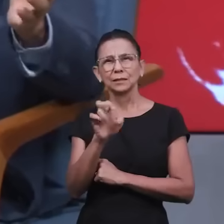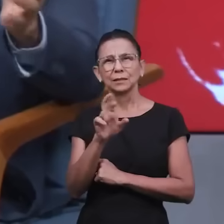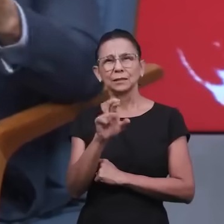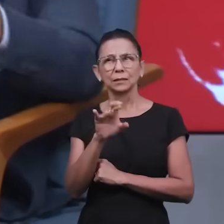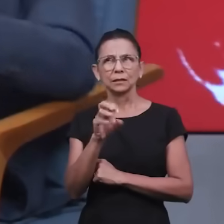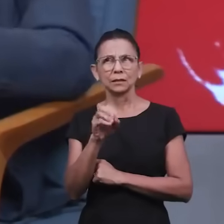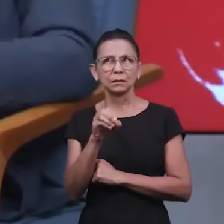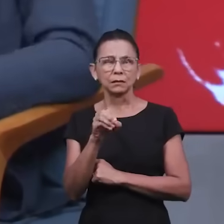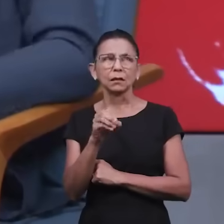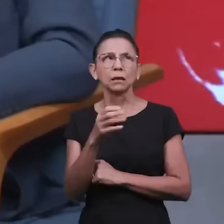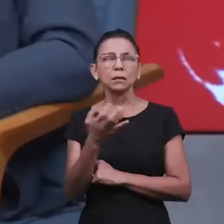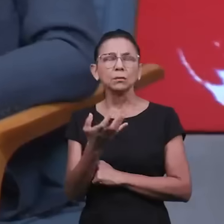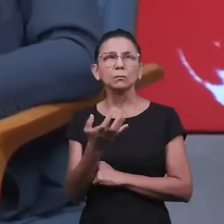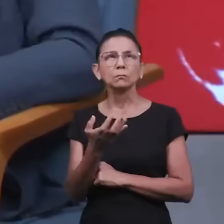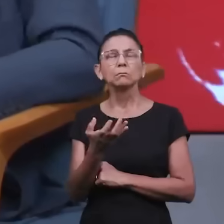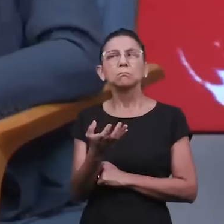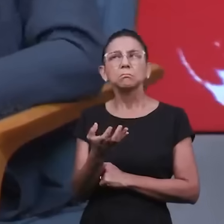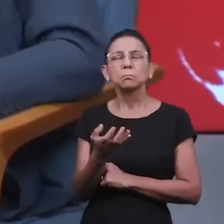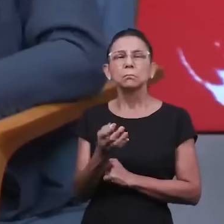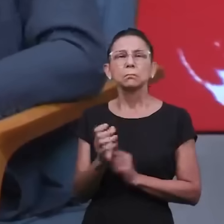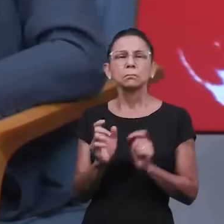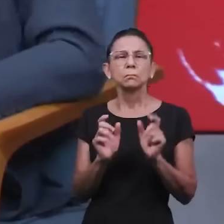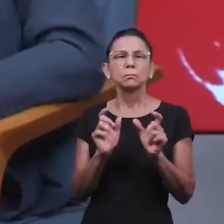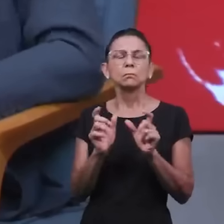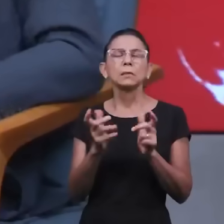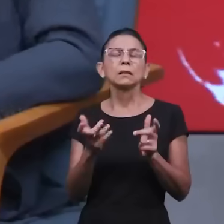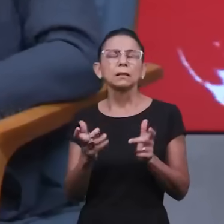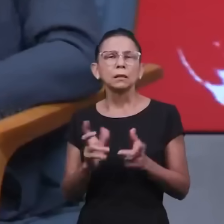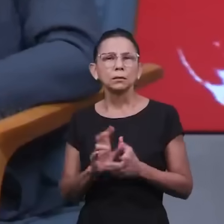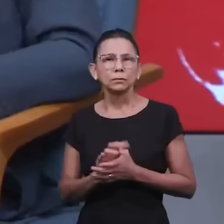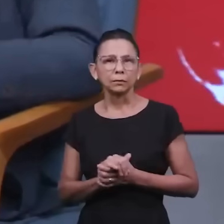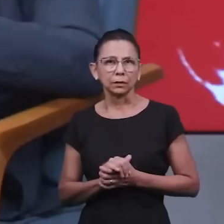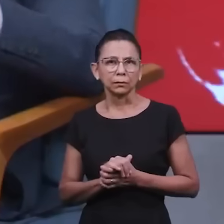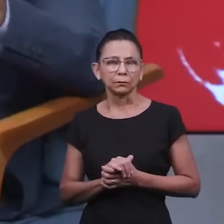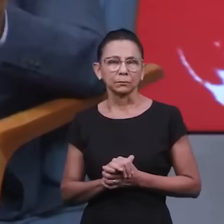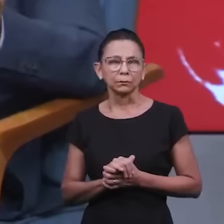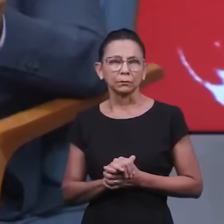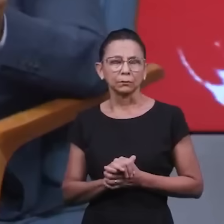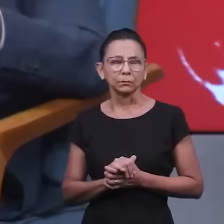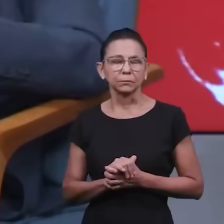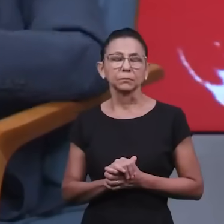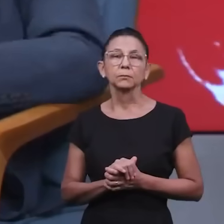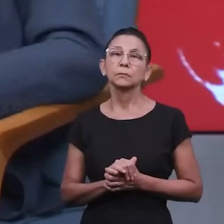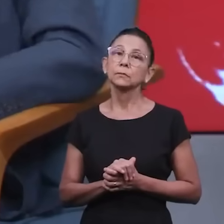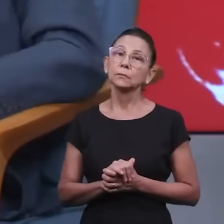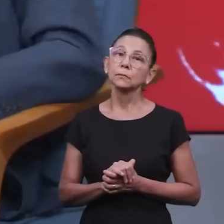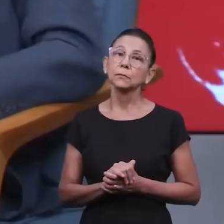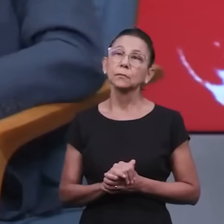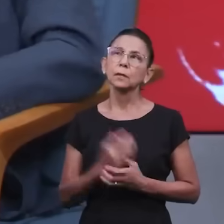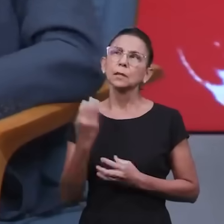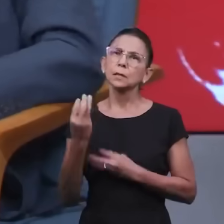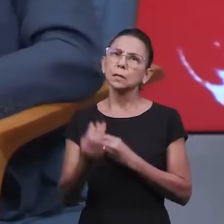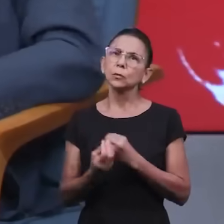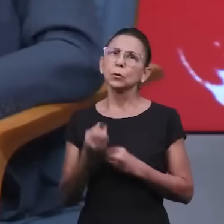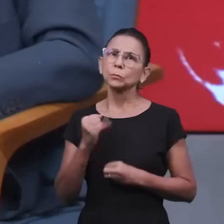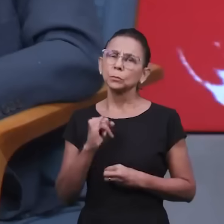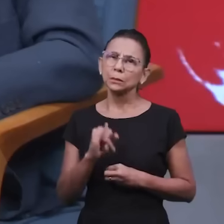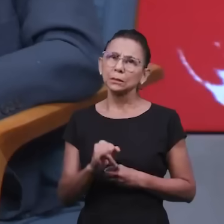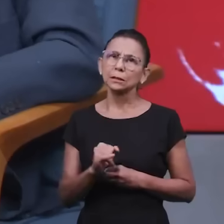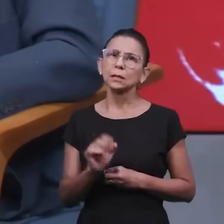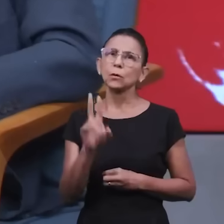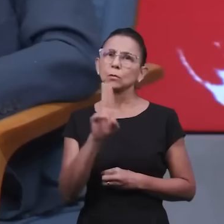que palavra se, naquela época, o que eles continham como palavra era o